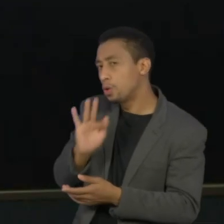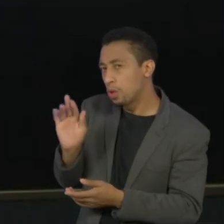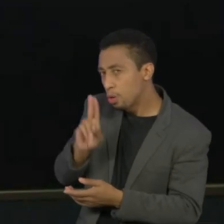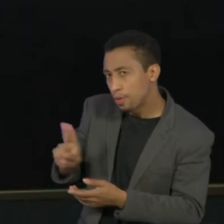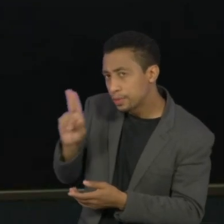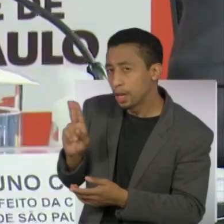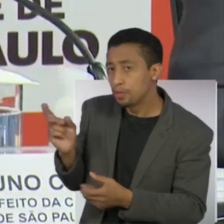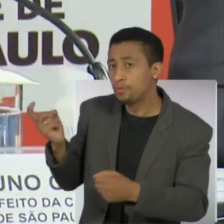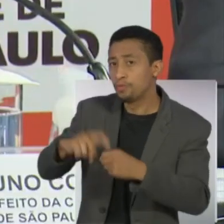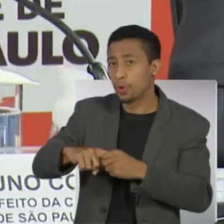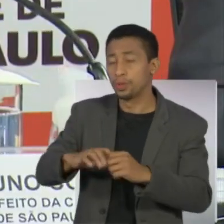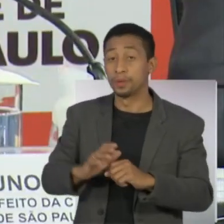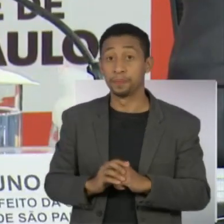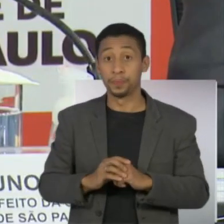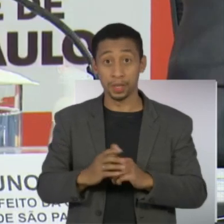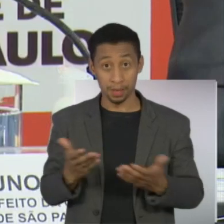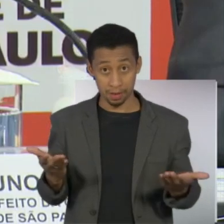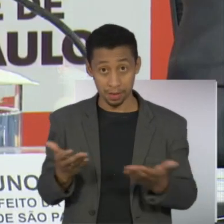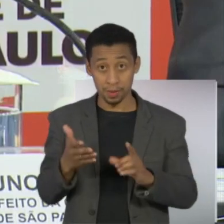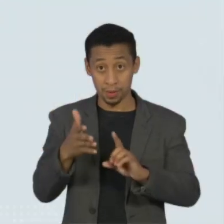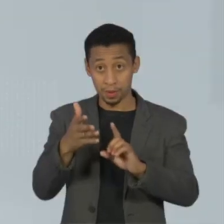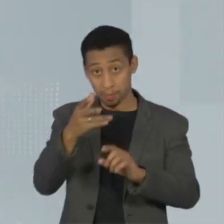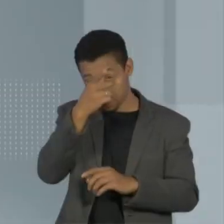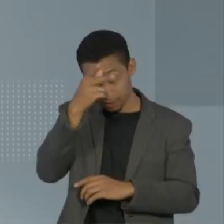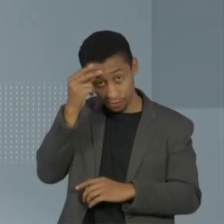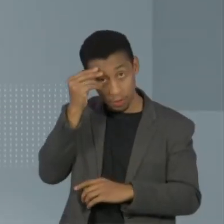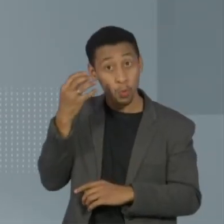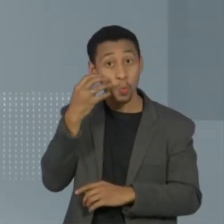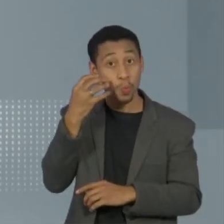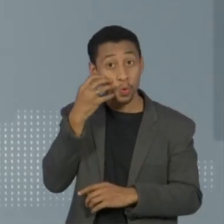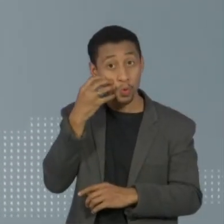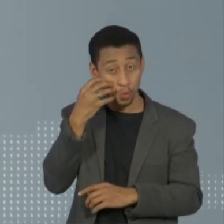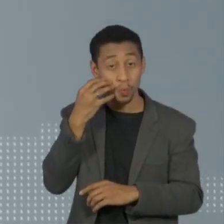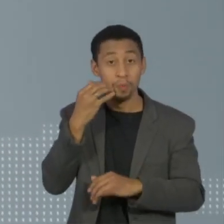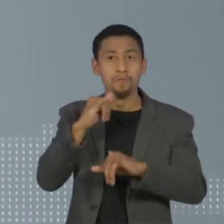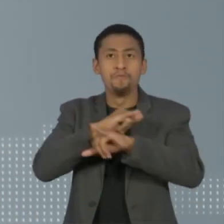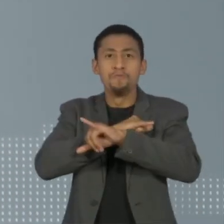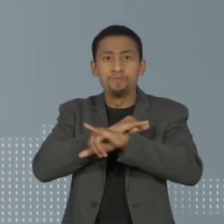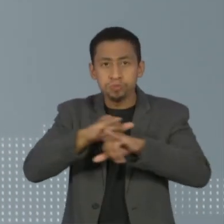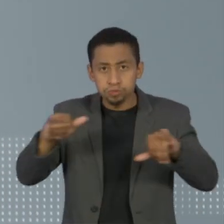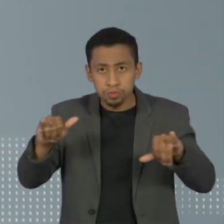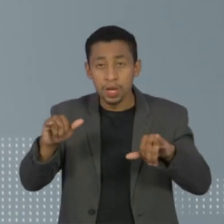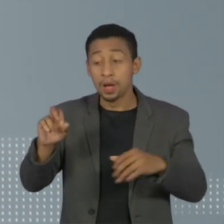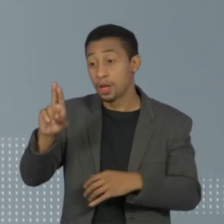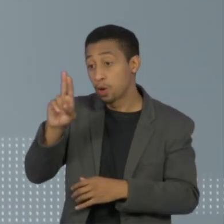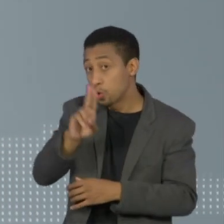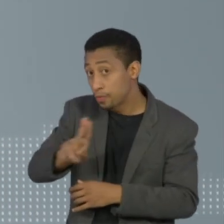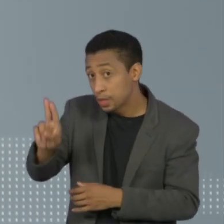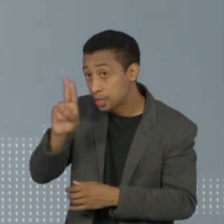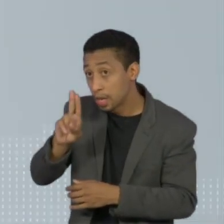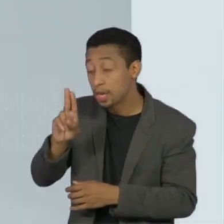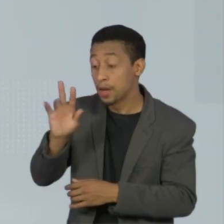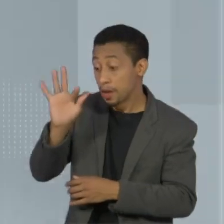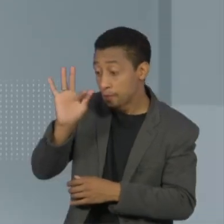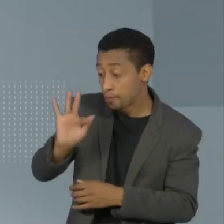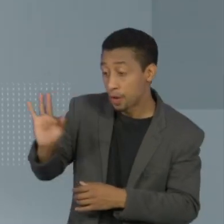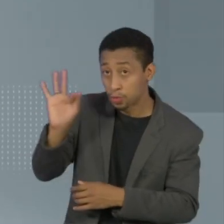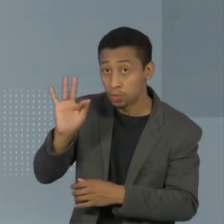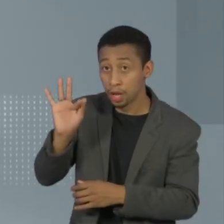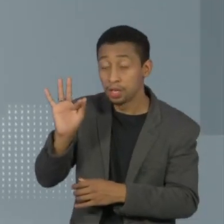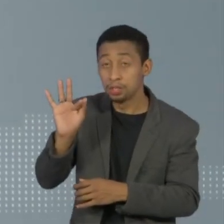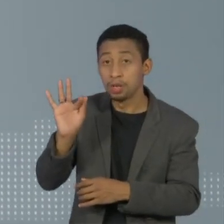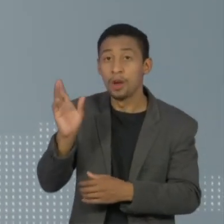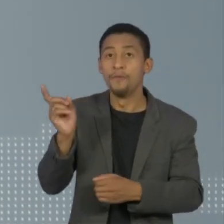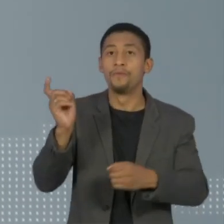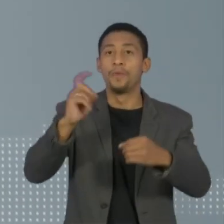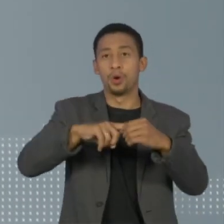tem coletivo online o prefeito de São Paulo Bruno Covas anunciou a volta às aulas para faculdade de universidades no dia sete de outubro na